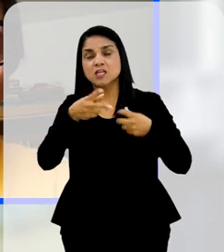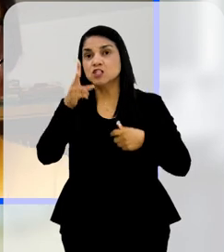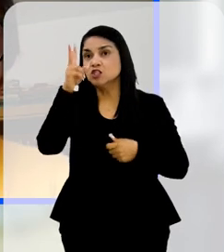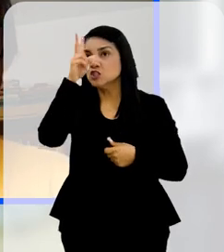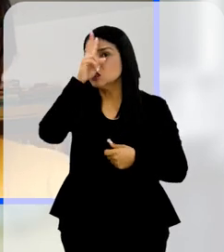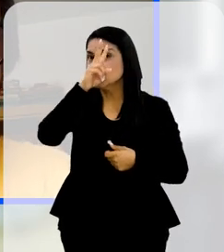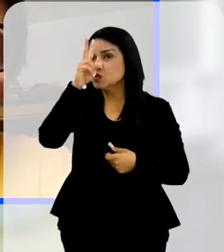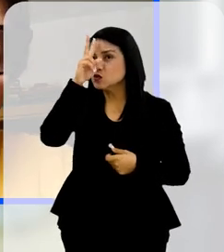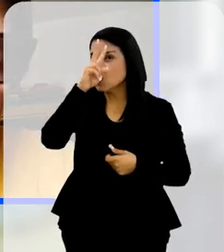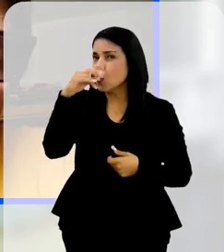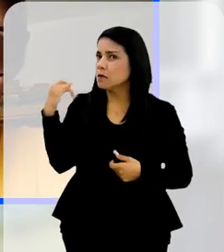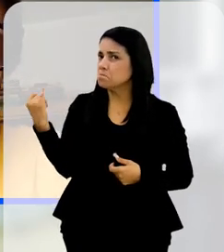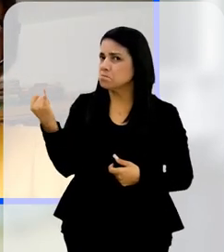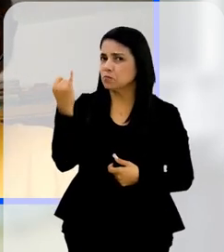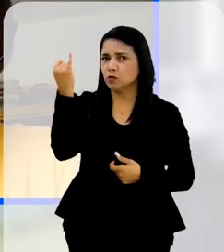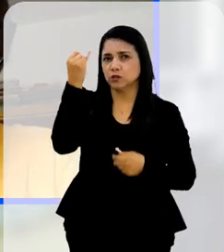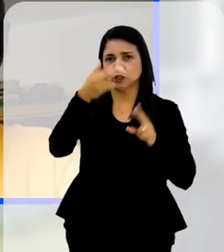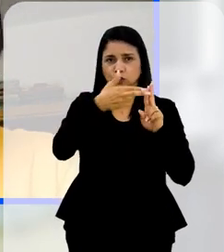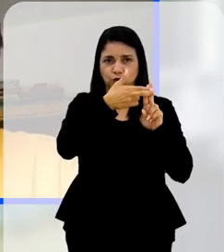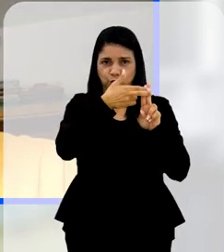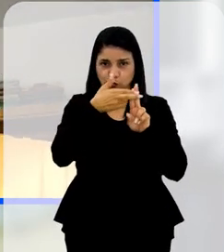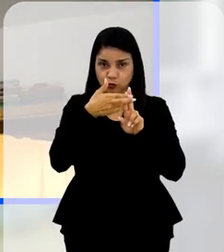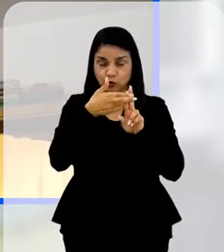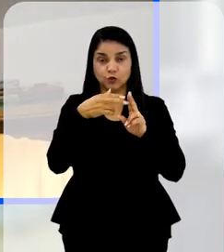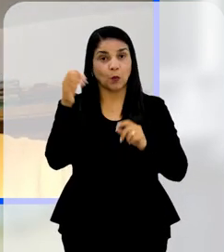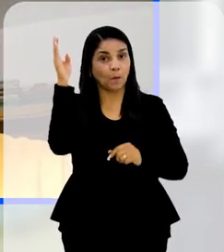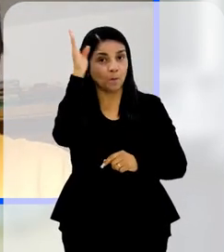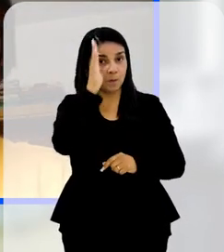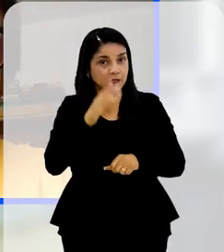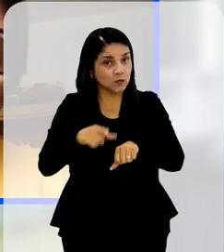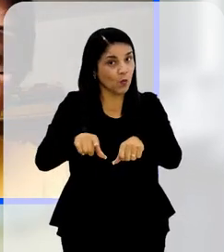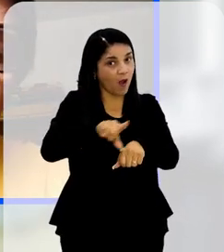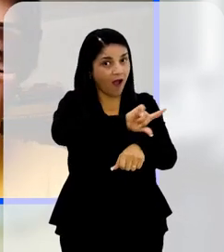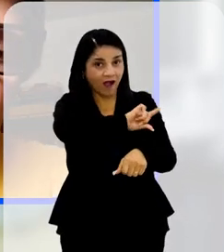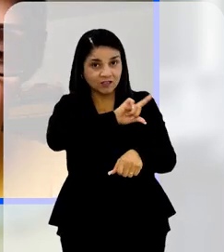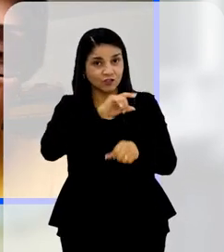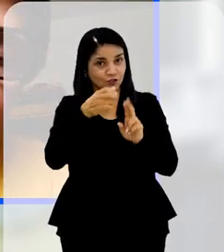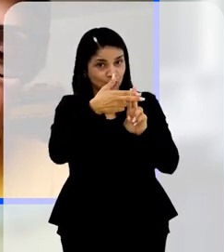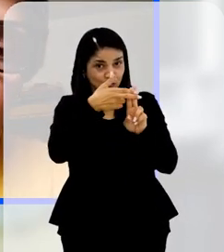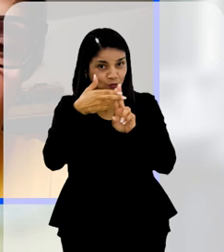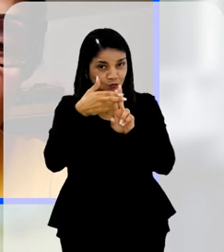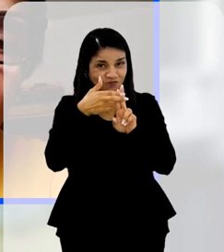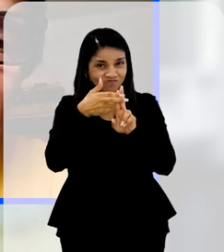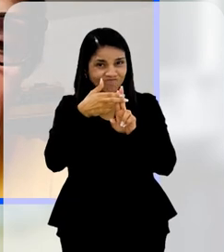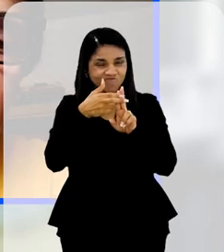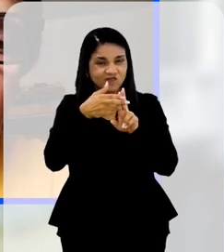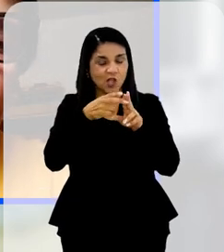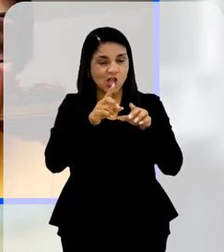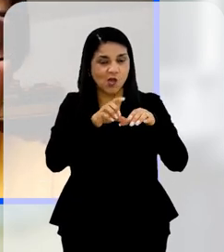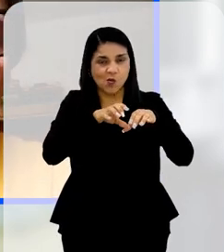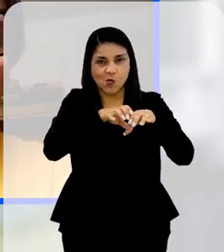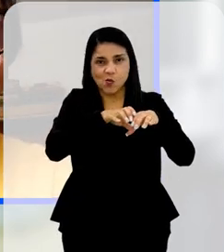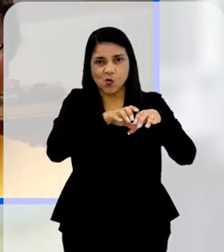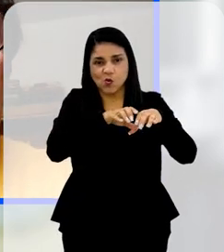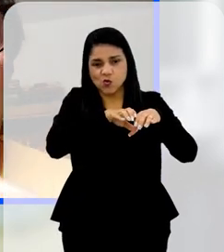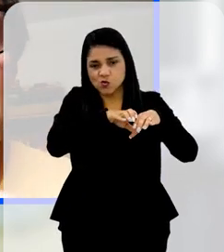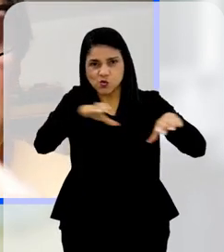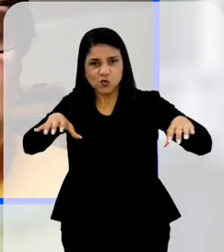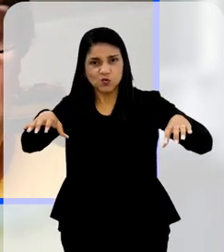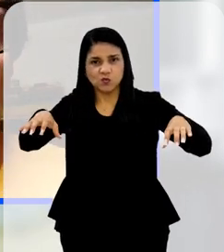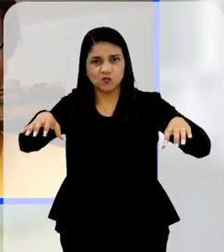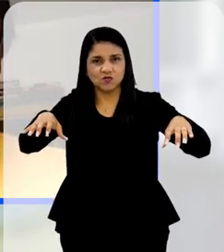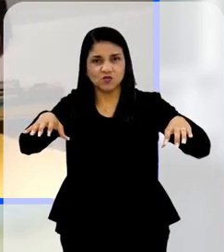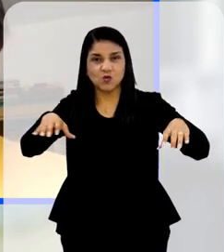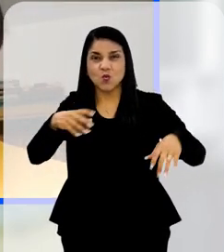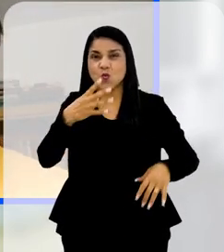o Brasil, antes do SUS, tinha uma exclusão de aproximadamente 40 milhões de brasileiros